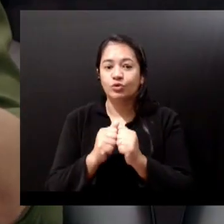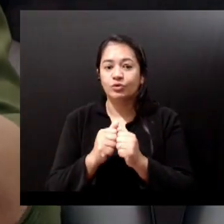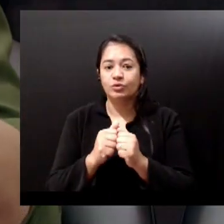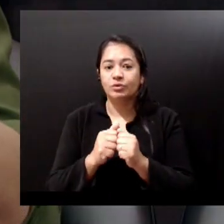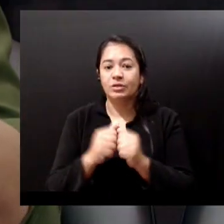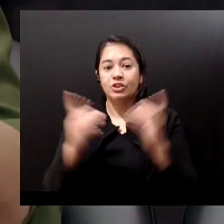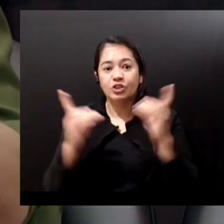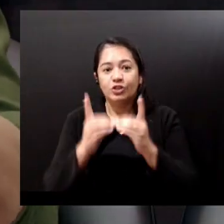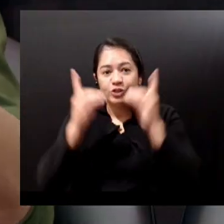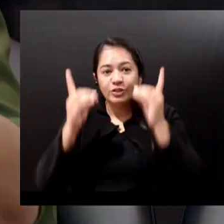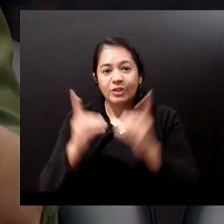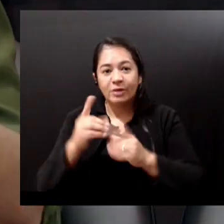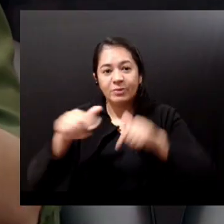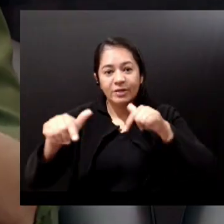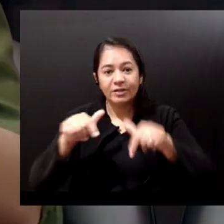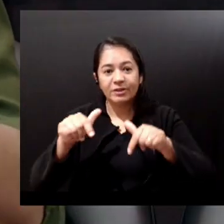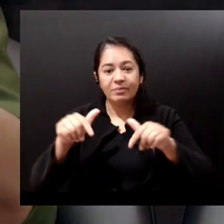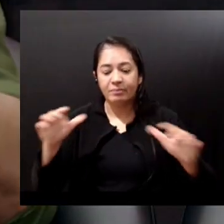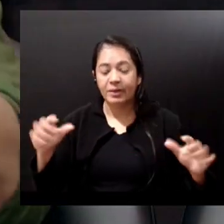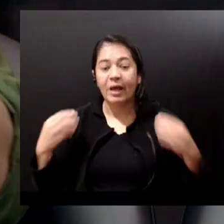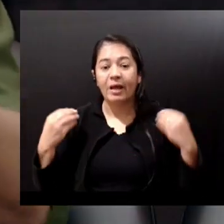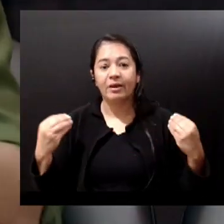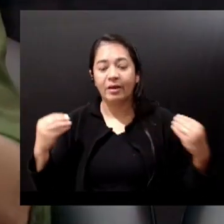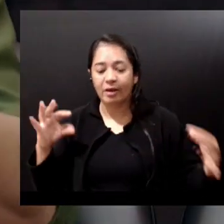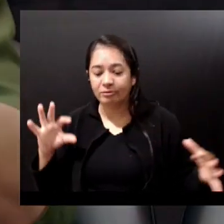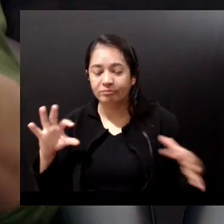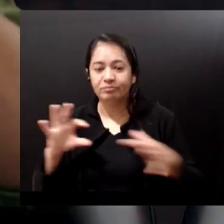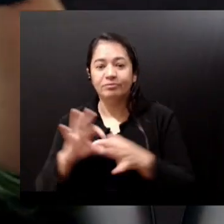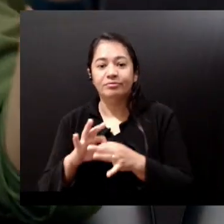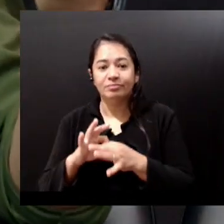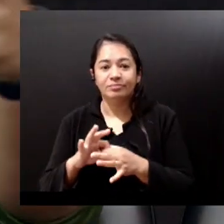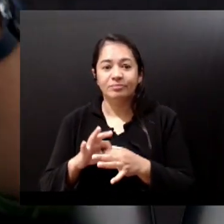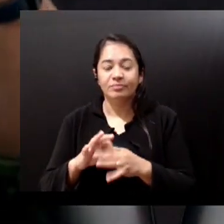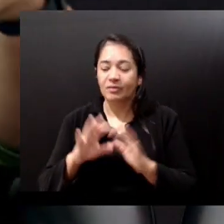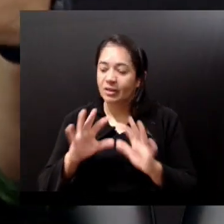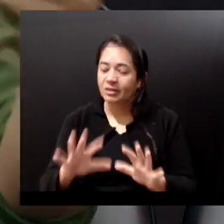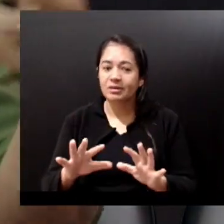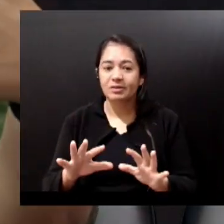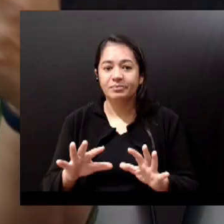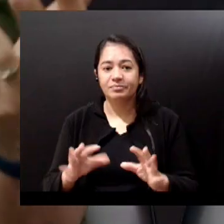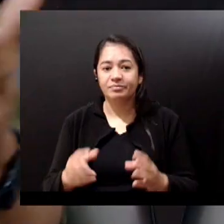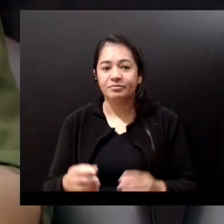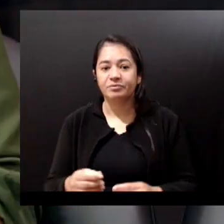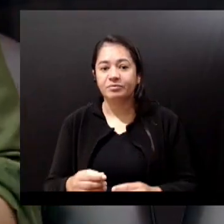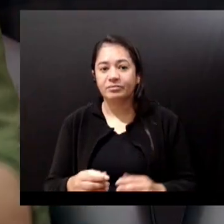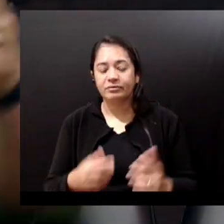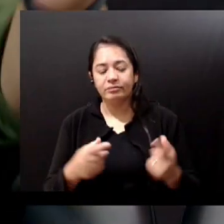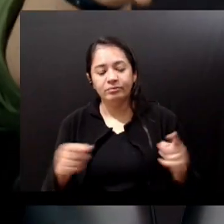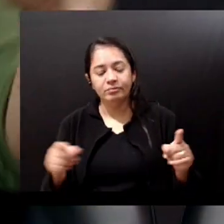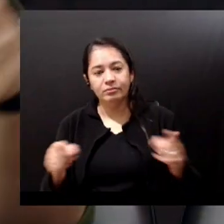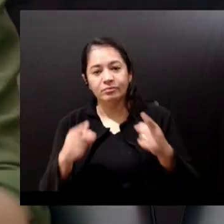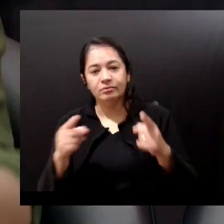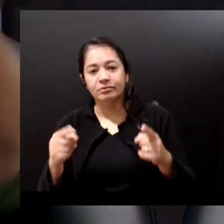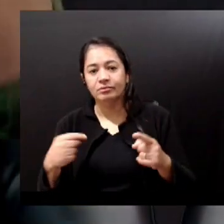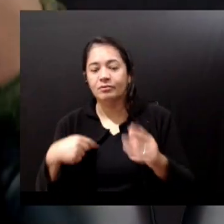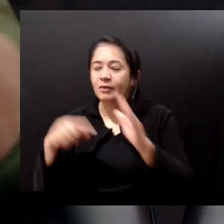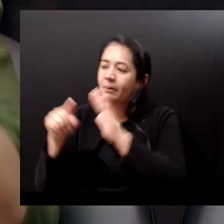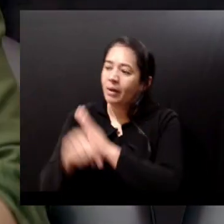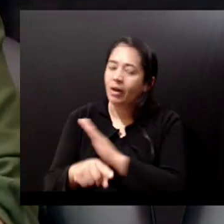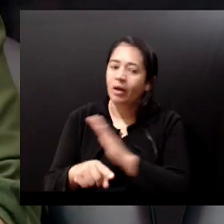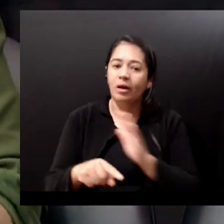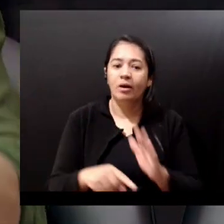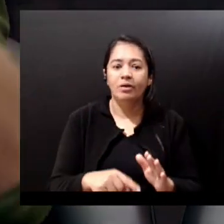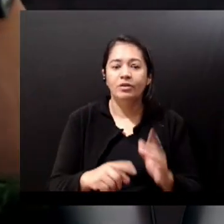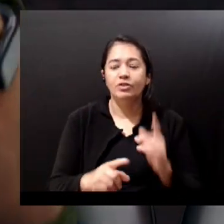essa comunhão profissional e organizacional. E assim, enquanto toca a música, faço uma pergunta, tal, descubro um pouco do outro, a gente volta